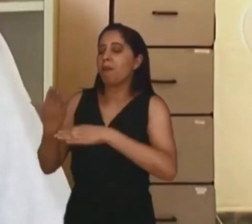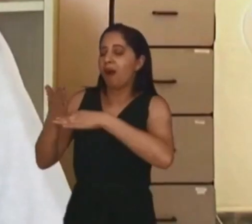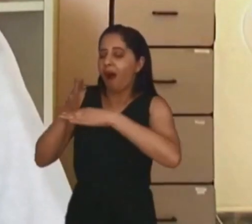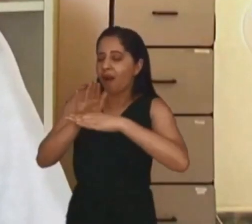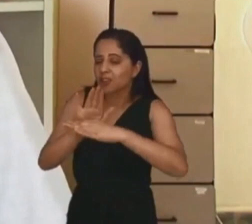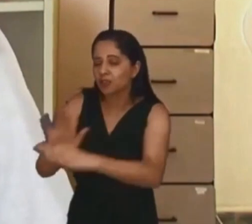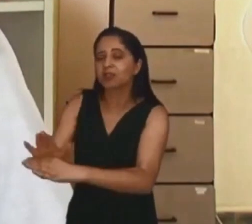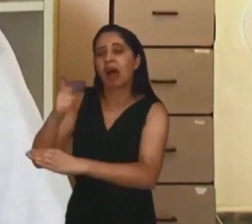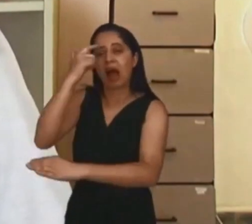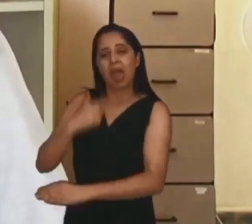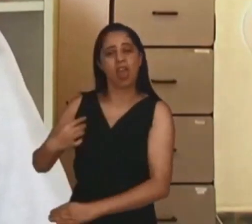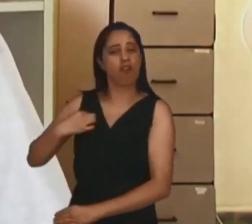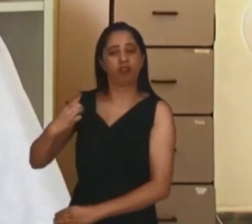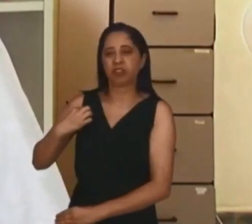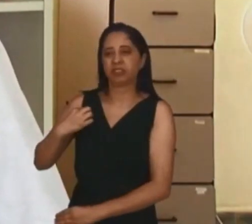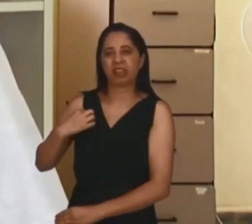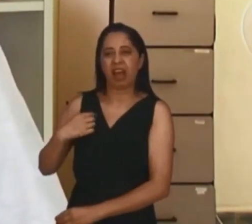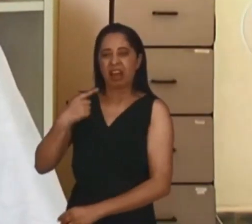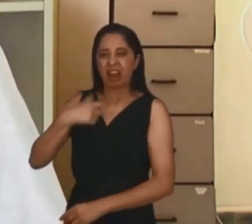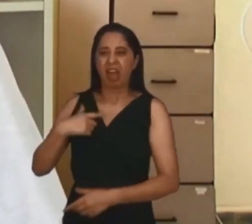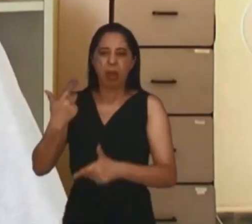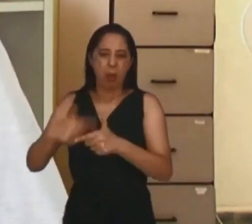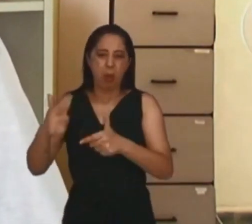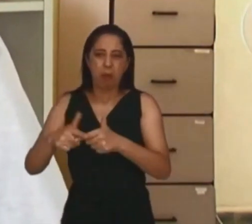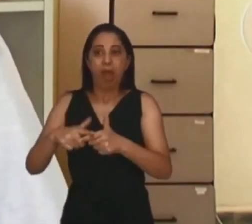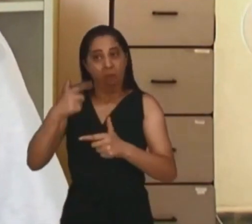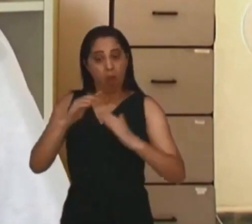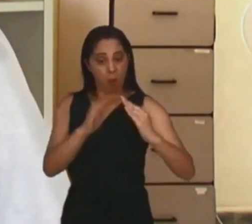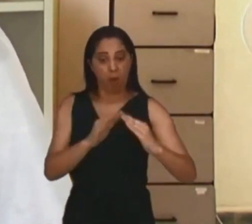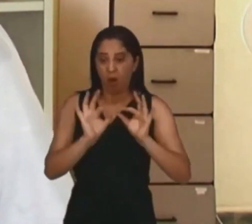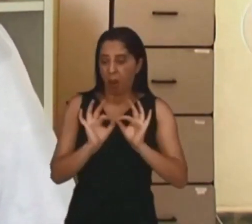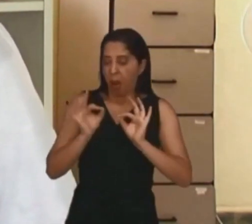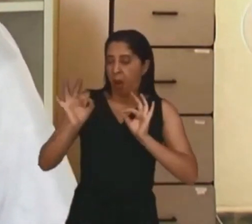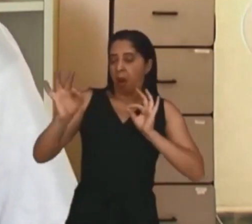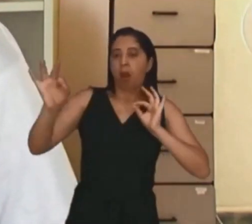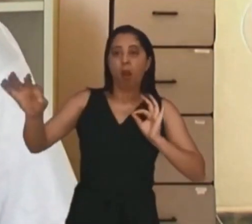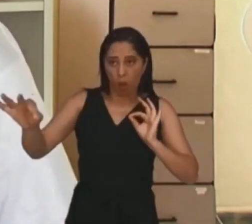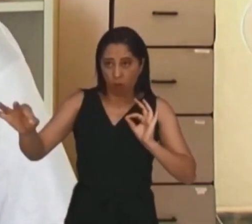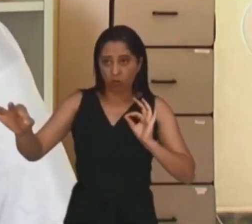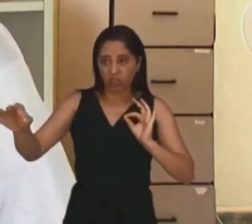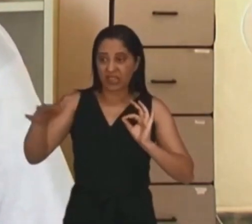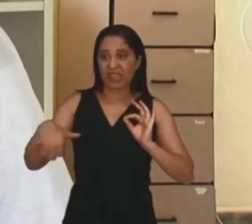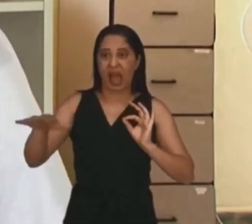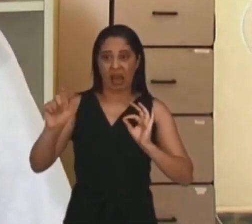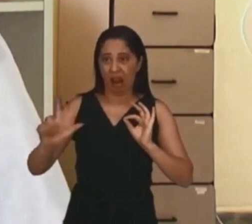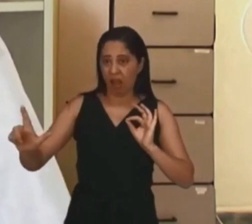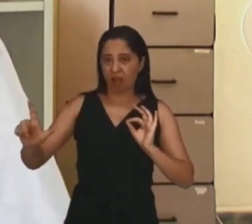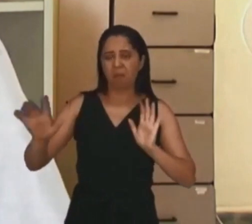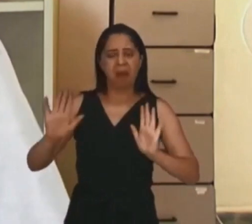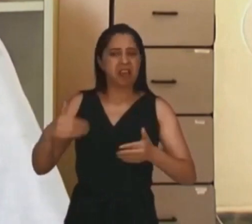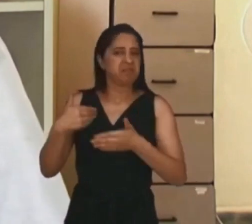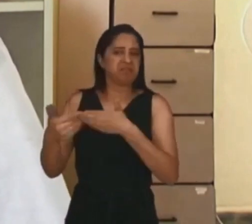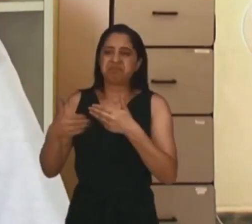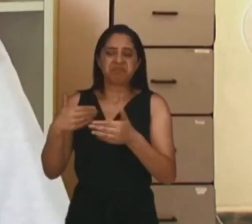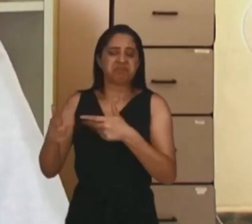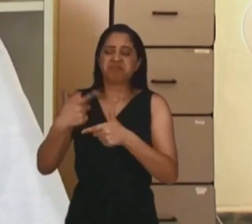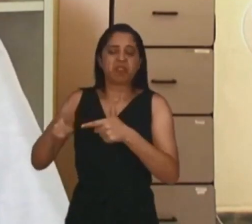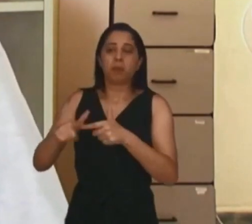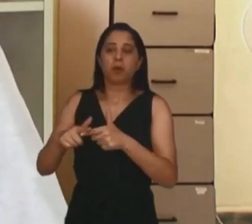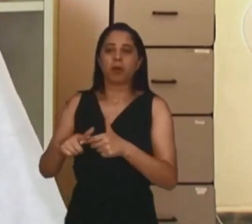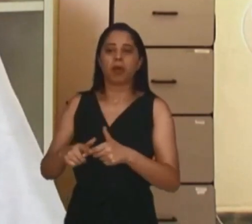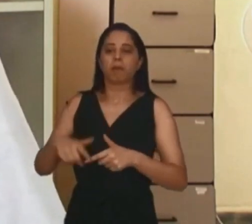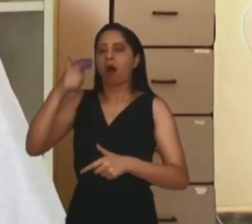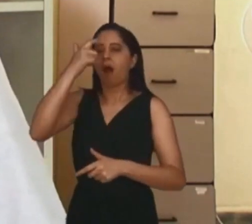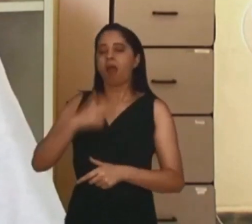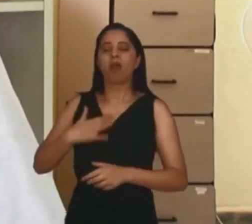meu coração. Eu amo fazer esse trabalho e eu atravesso a cidade mesmo. Para mim não tem nenhuma dificuldade. Eu moro na Zona Leste, no Parque Nova Esperança,